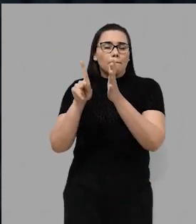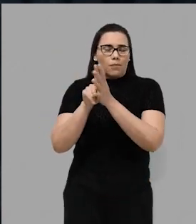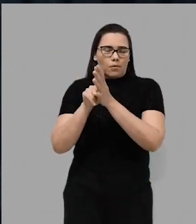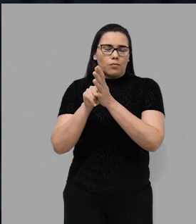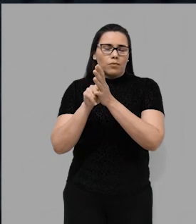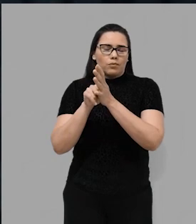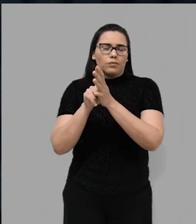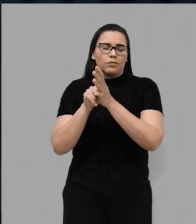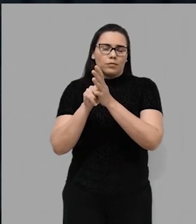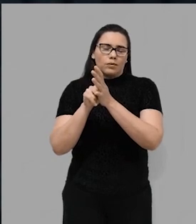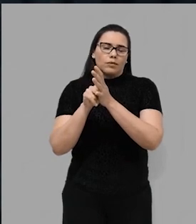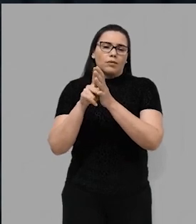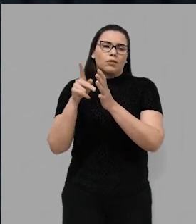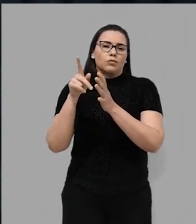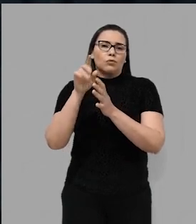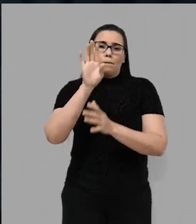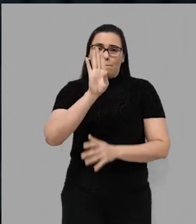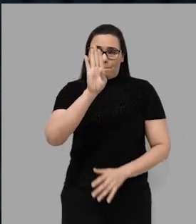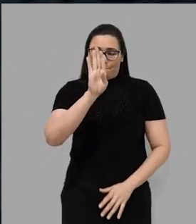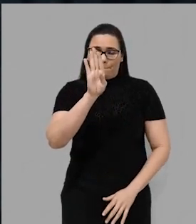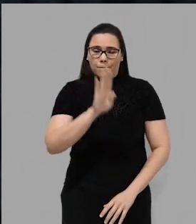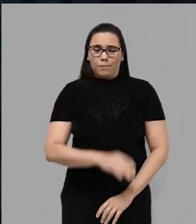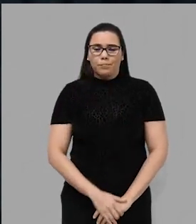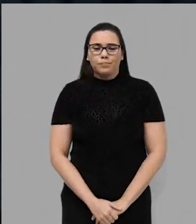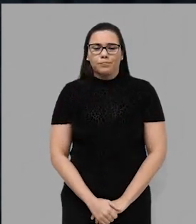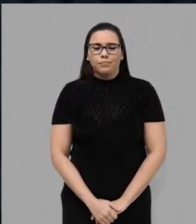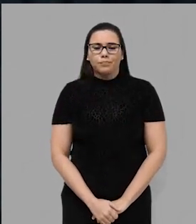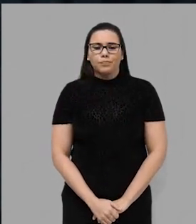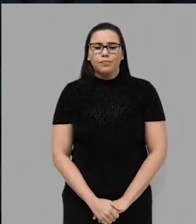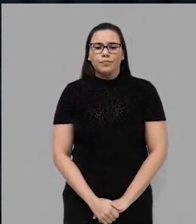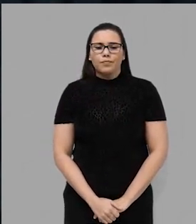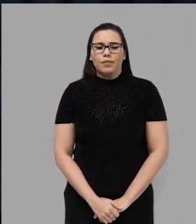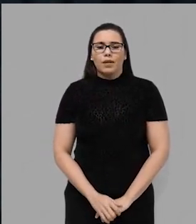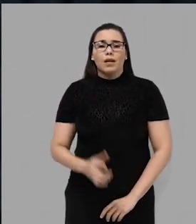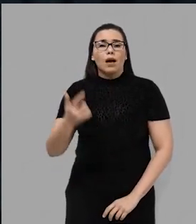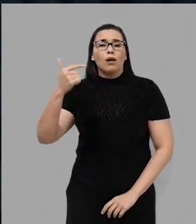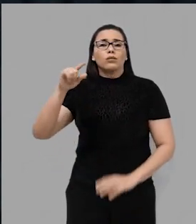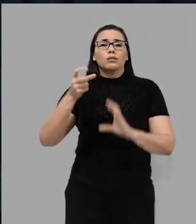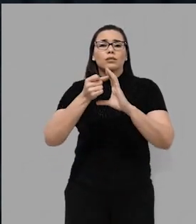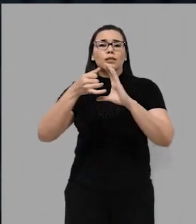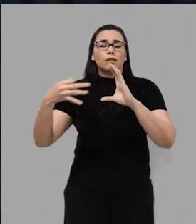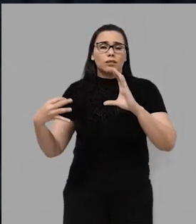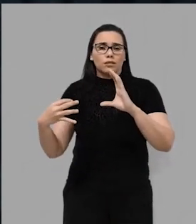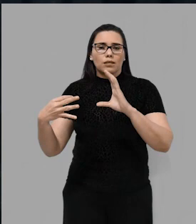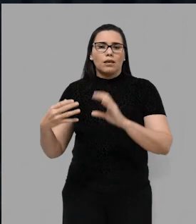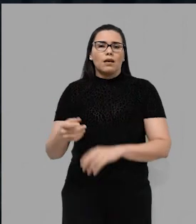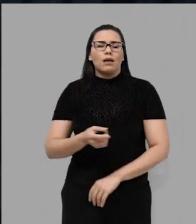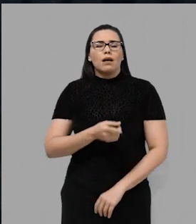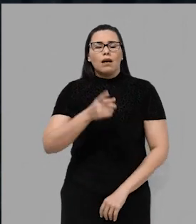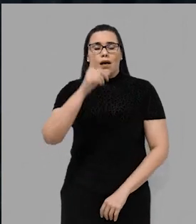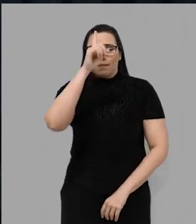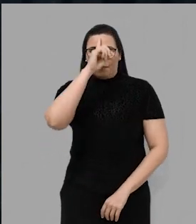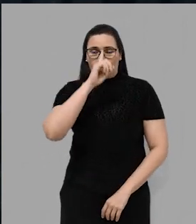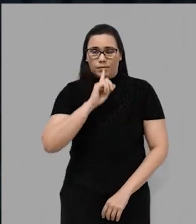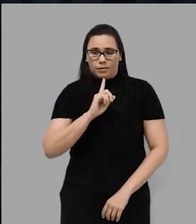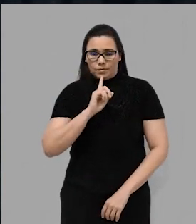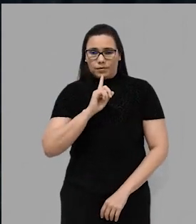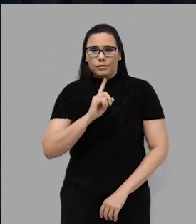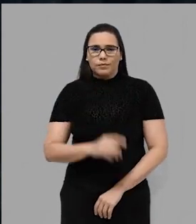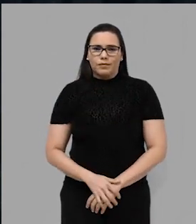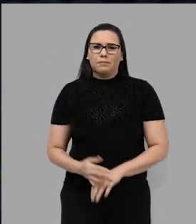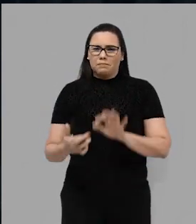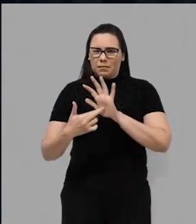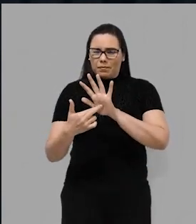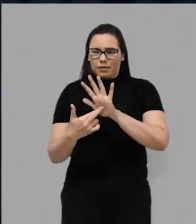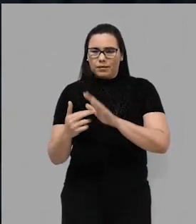exclusiva da espécie B. Ok? E essa outra característica, representada pela cor amarela, é